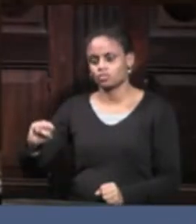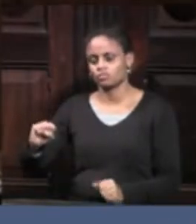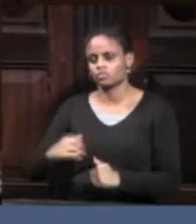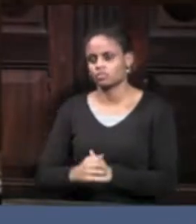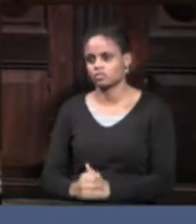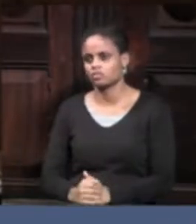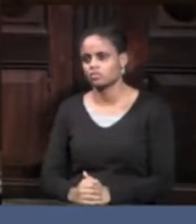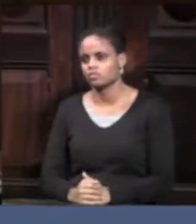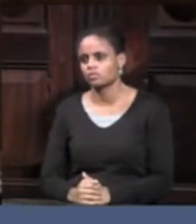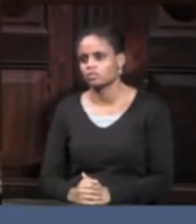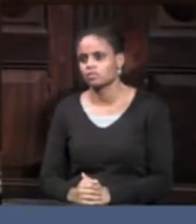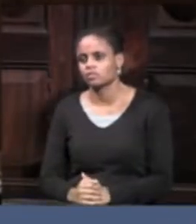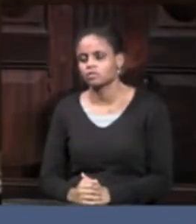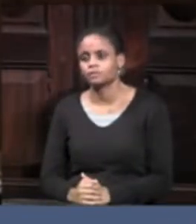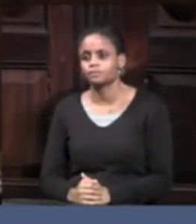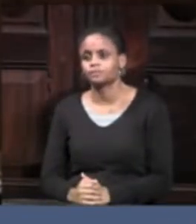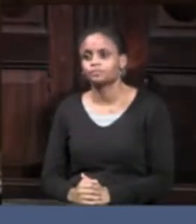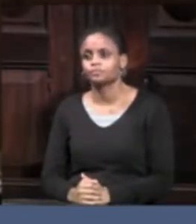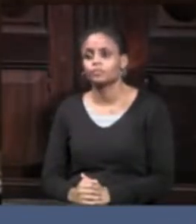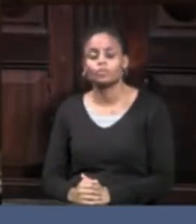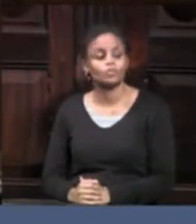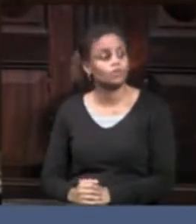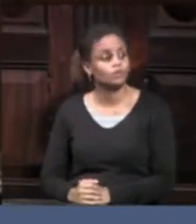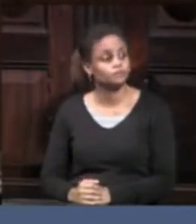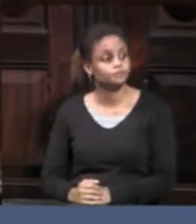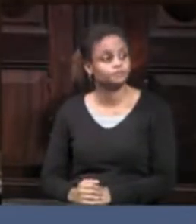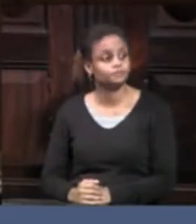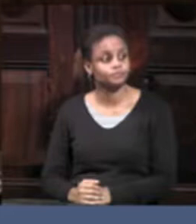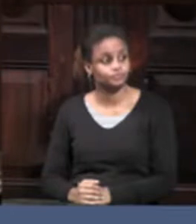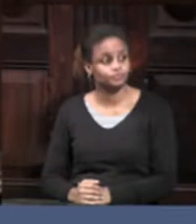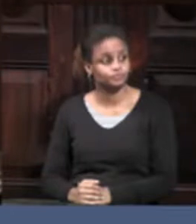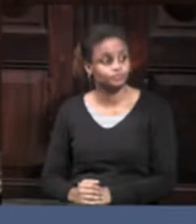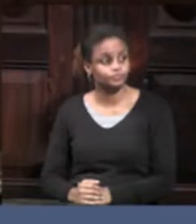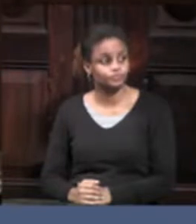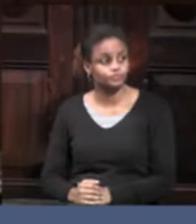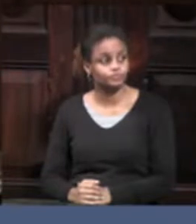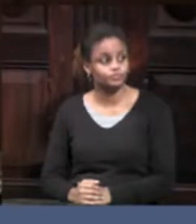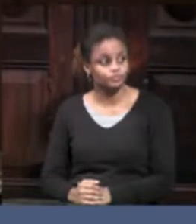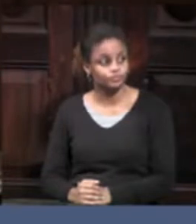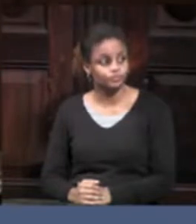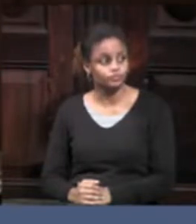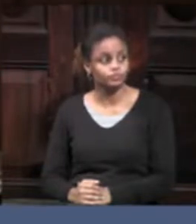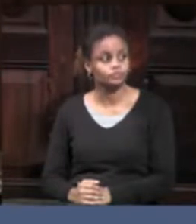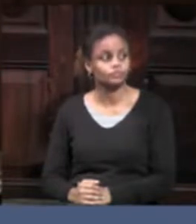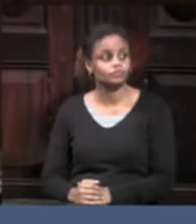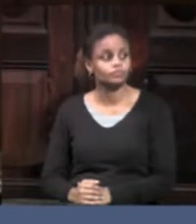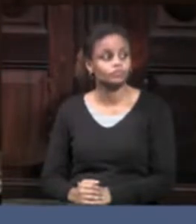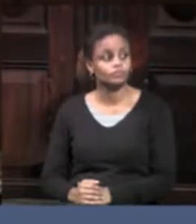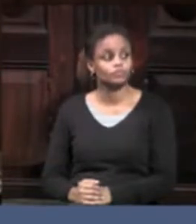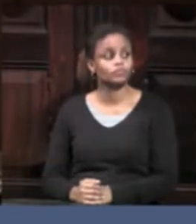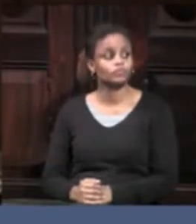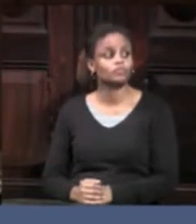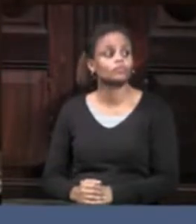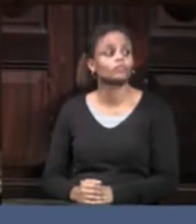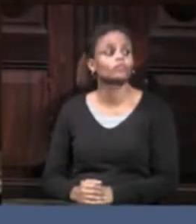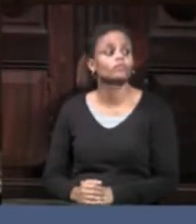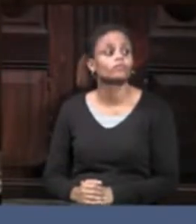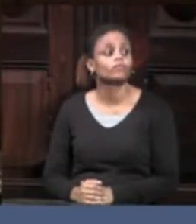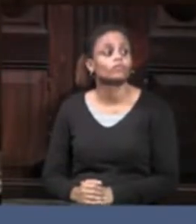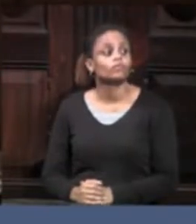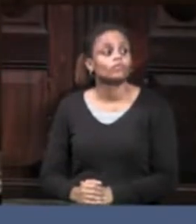nenhuma pelo Supremo Tribunal Federal, e sim no Congresso Nacional, aonde os pares são eleitos